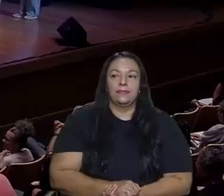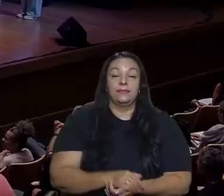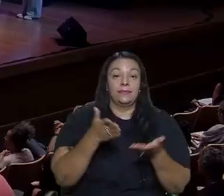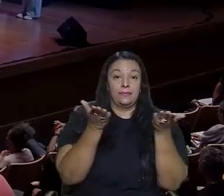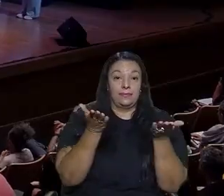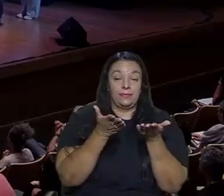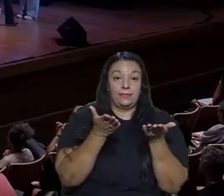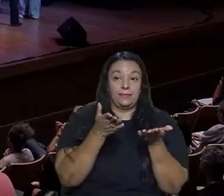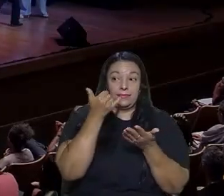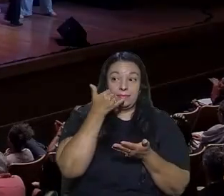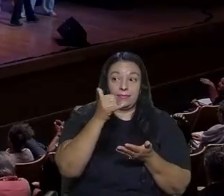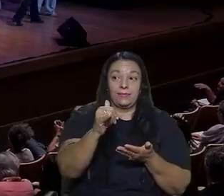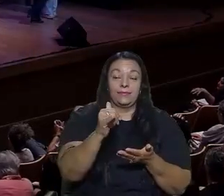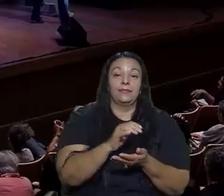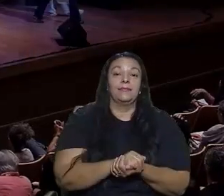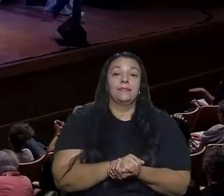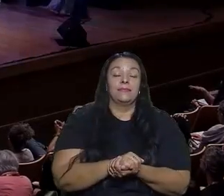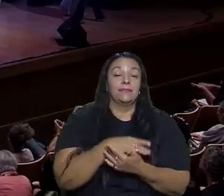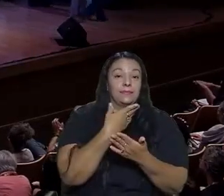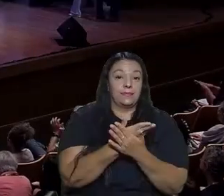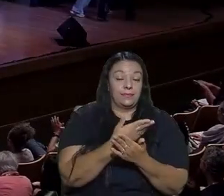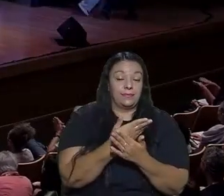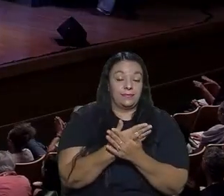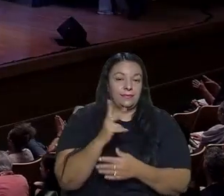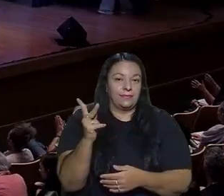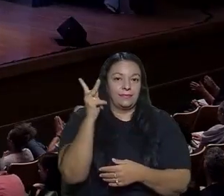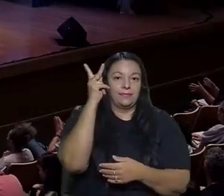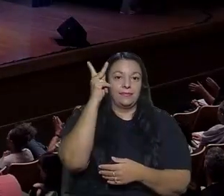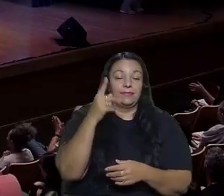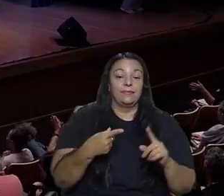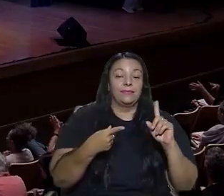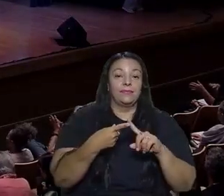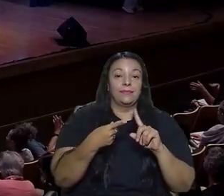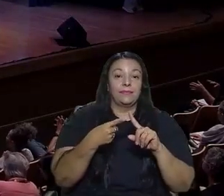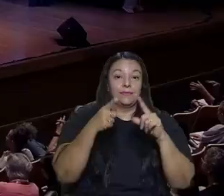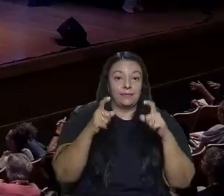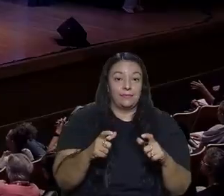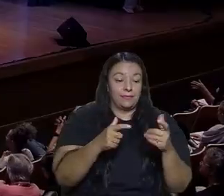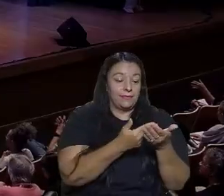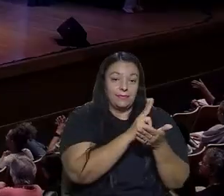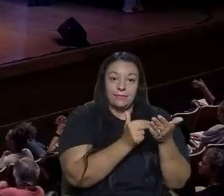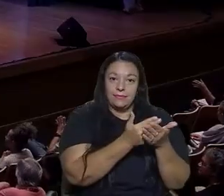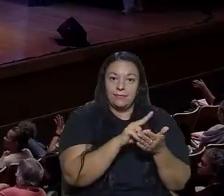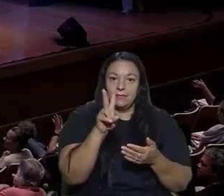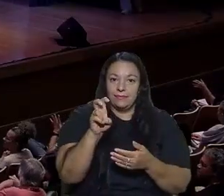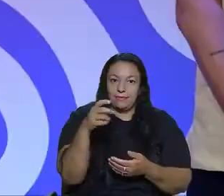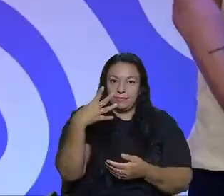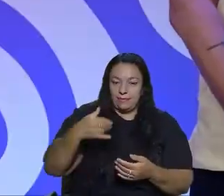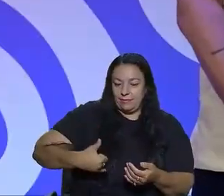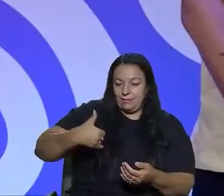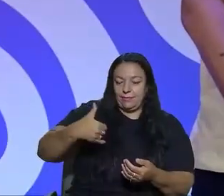E agora vamos anunciar o estudante vencedor do 1º lugar na categoria de desenho, de 4 e 5